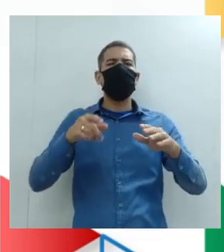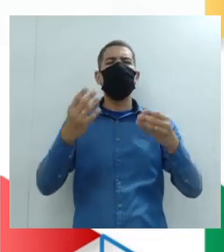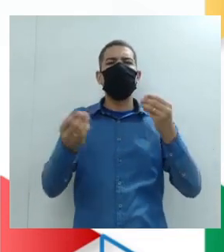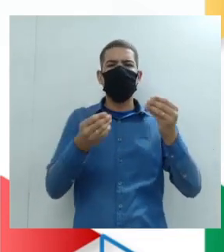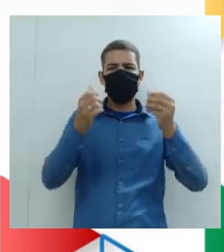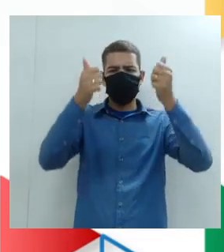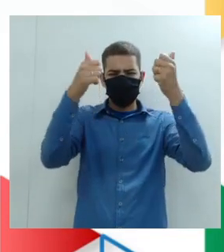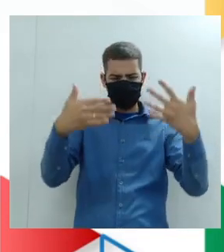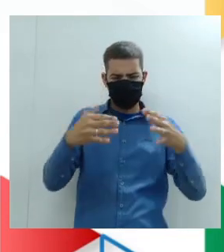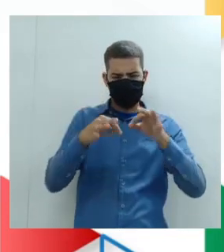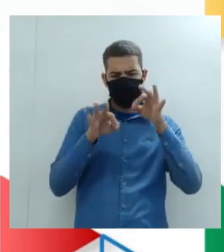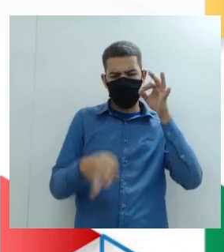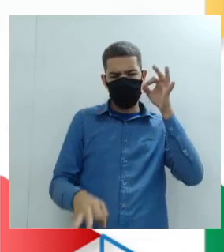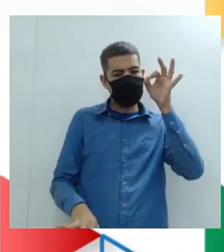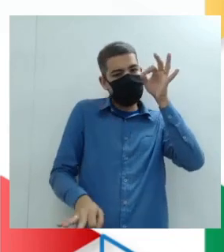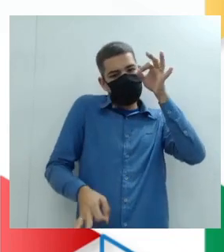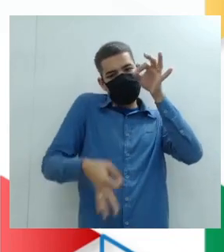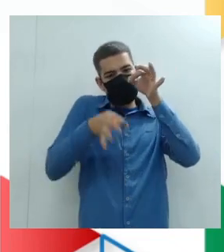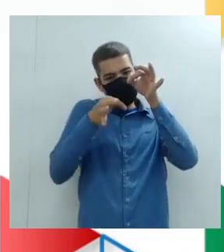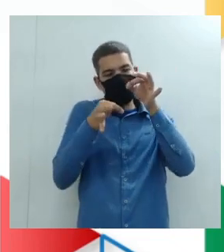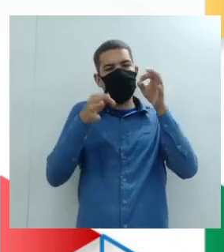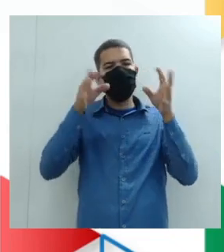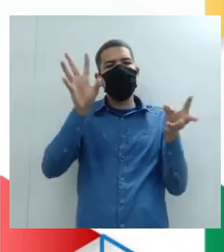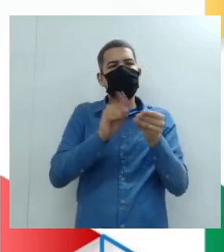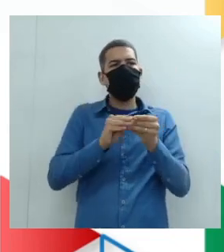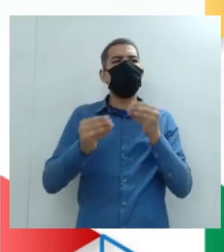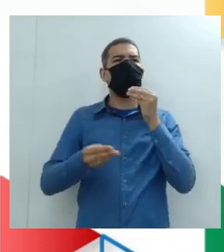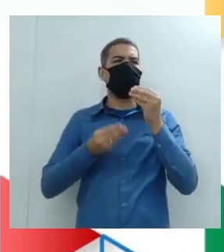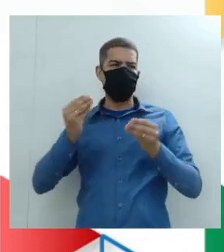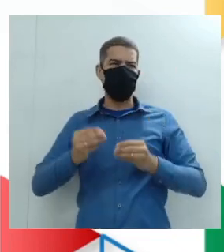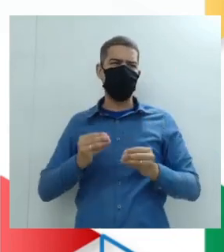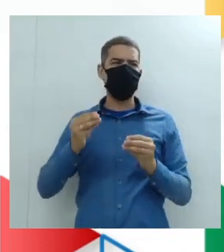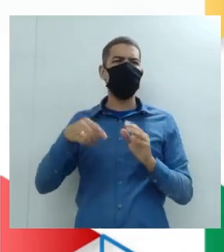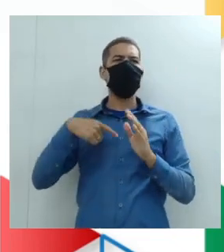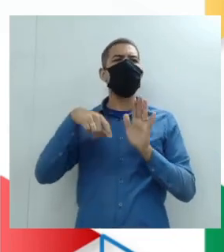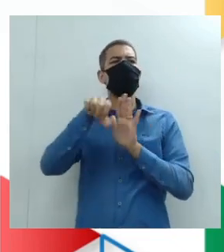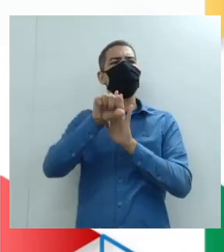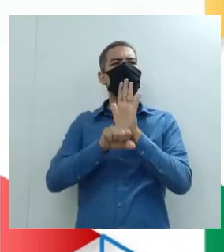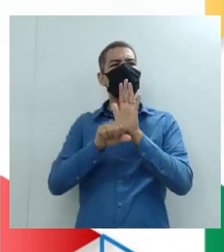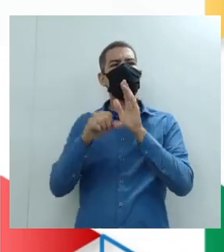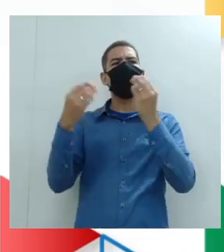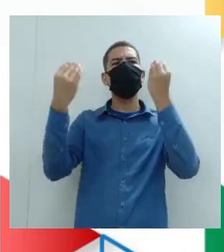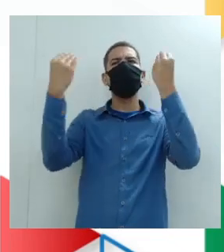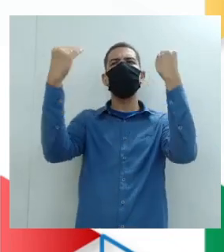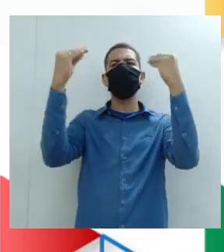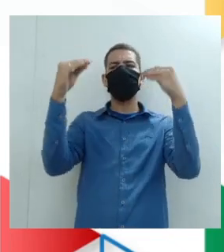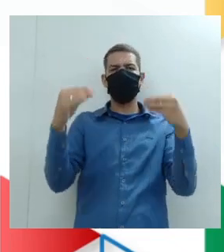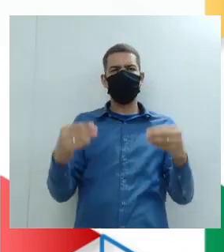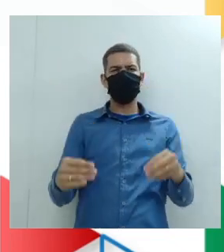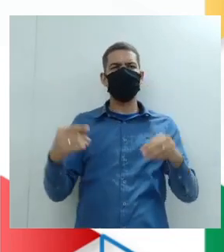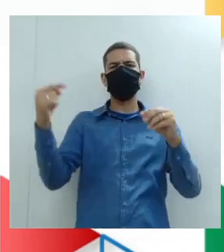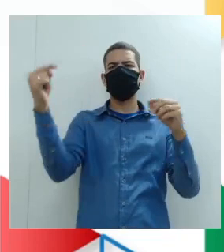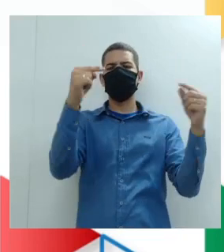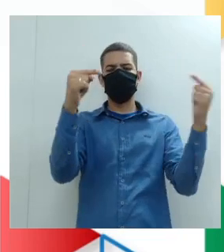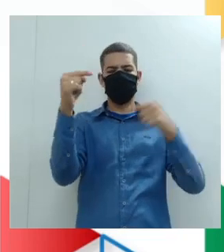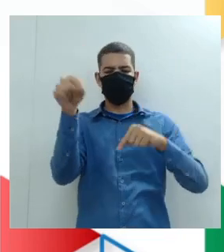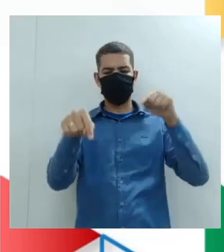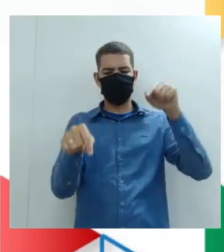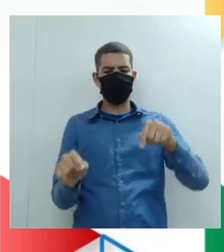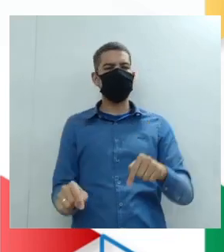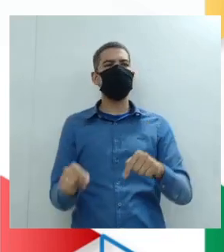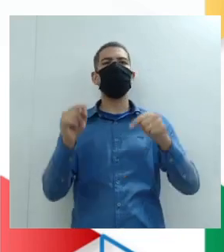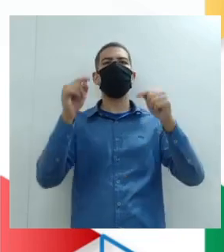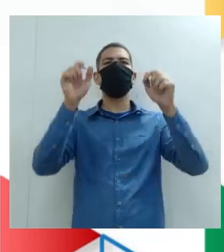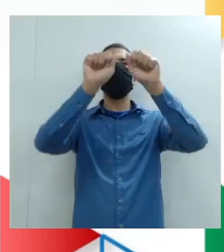de mostrar o seu trabalho, ok? E aí, a partir disso, ele foi se especializando e a forma mais simples e mais fácil